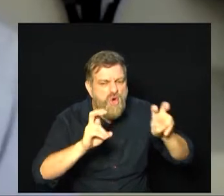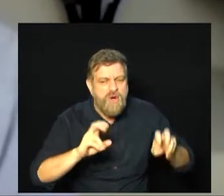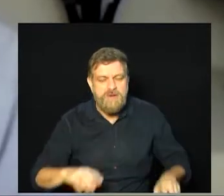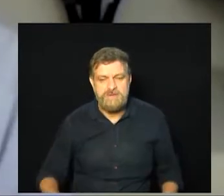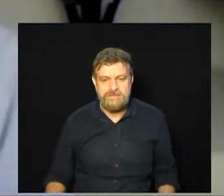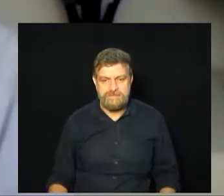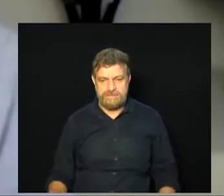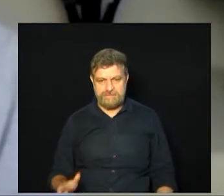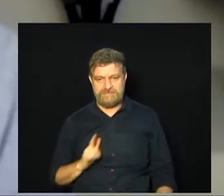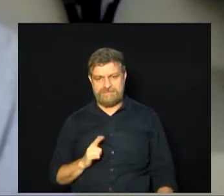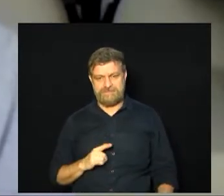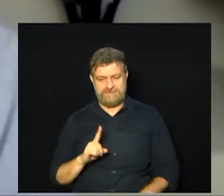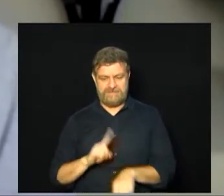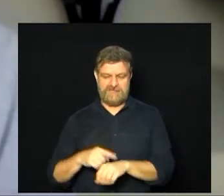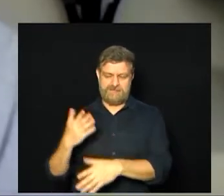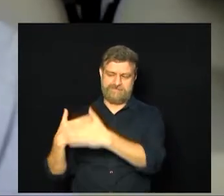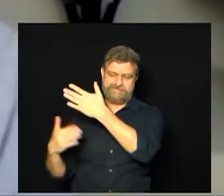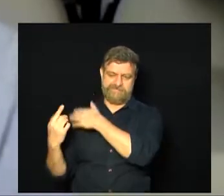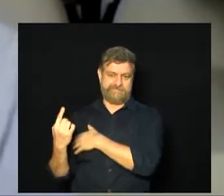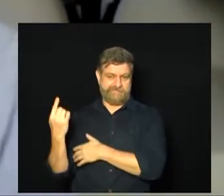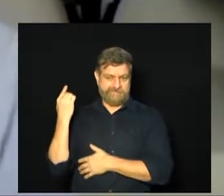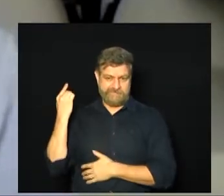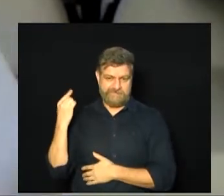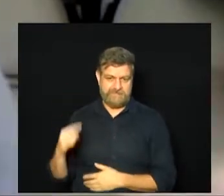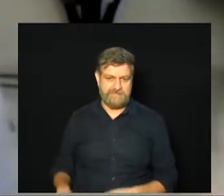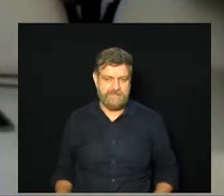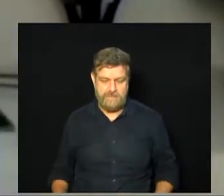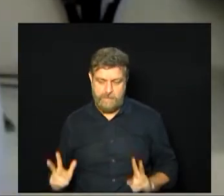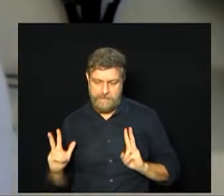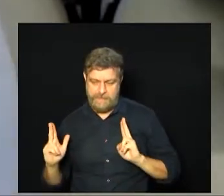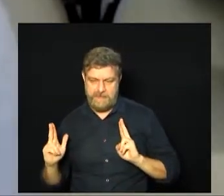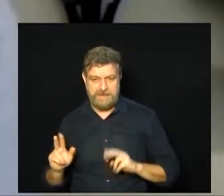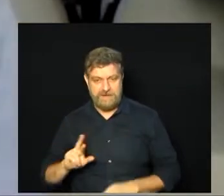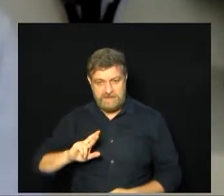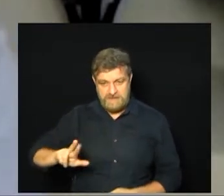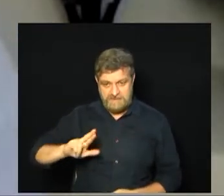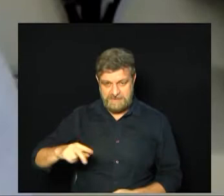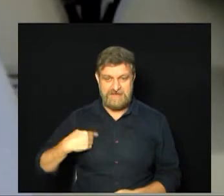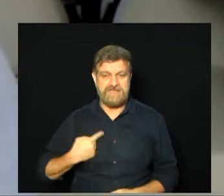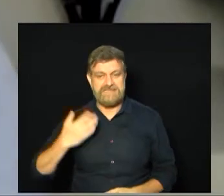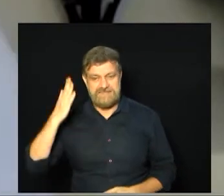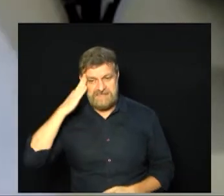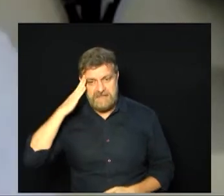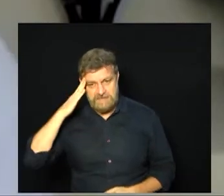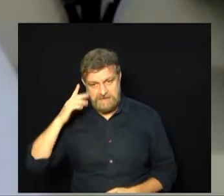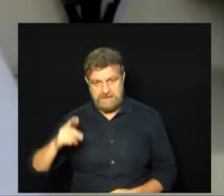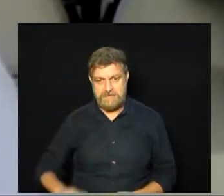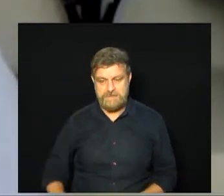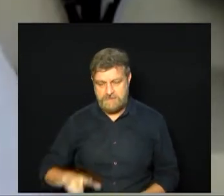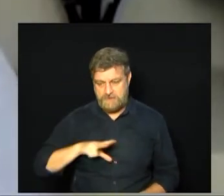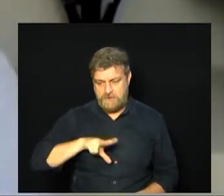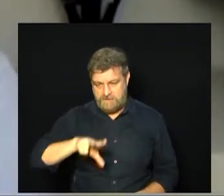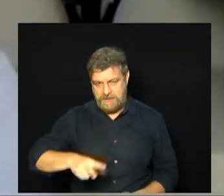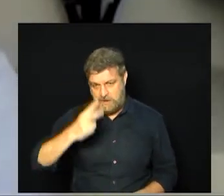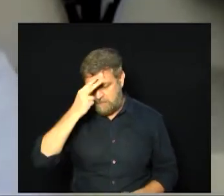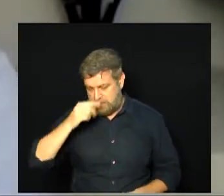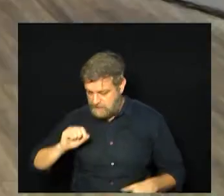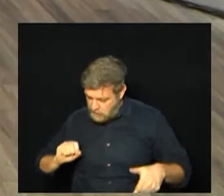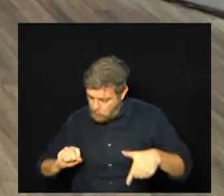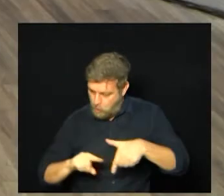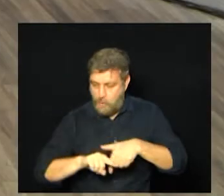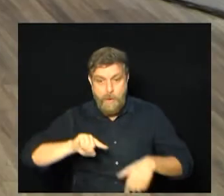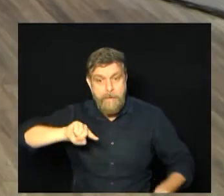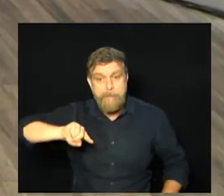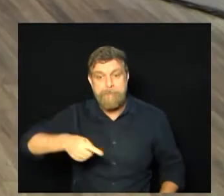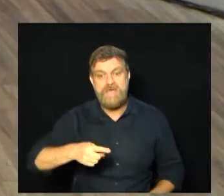É outra época, né? É outra época. E aí ele fez o milésimo gol, todo mundo sabe, no Maracanã contra o Vasco. Aloysio,